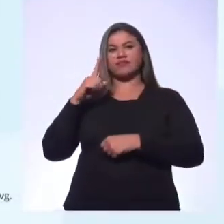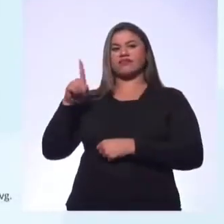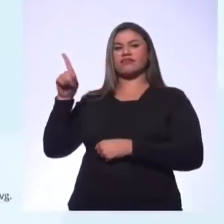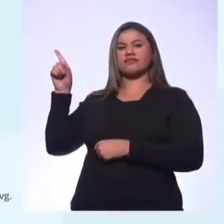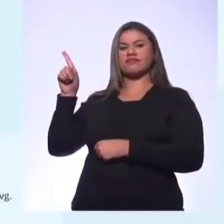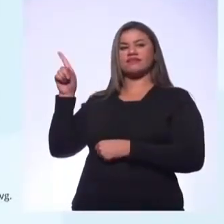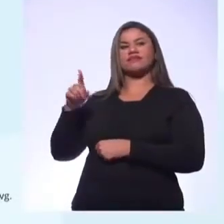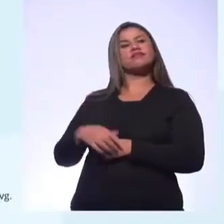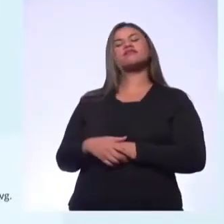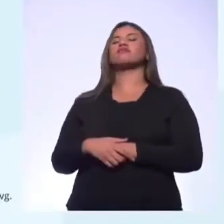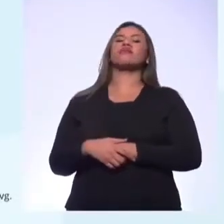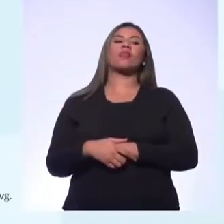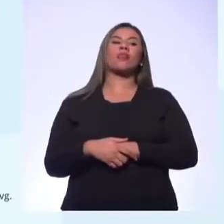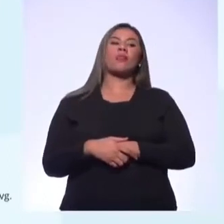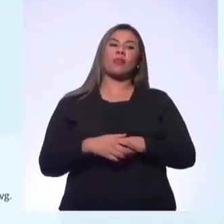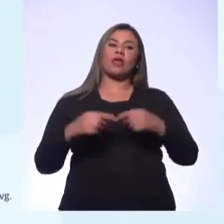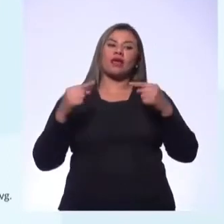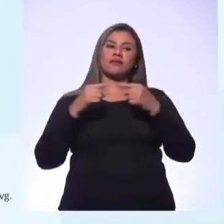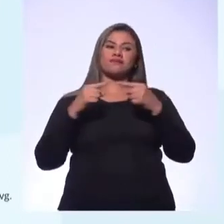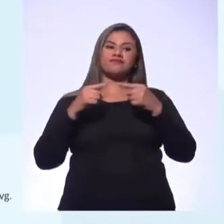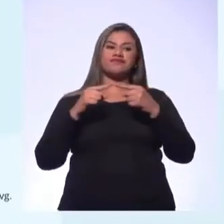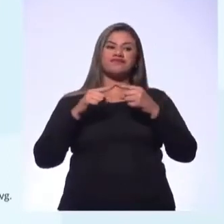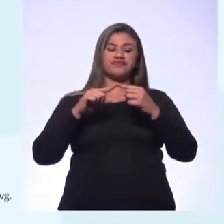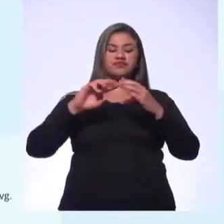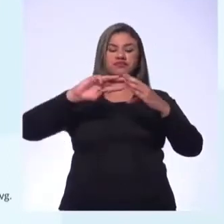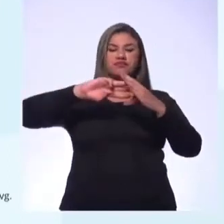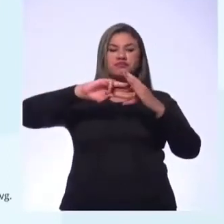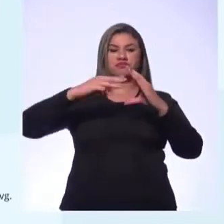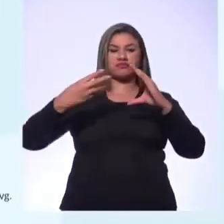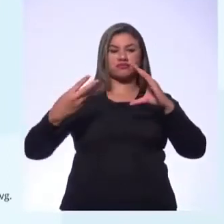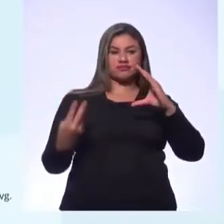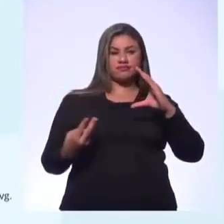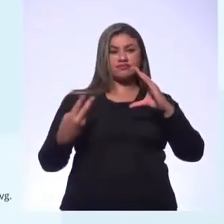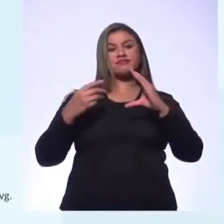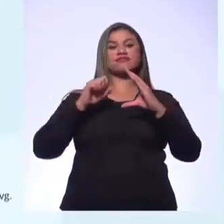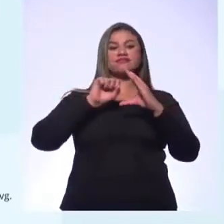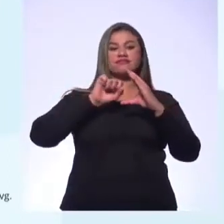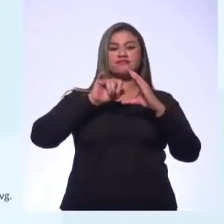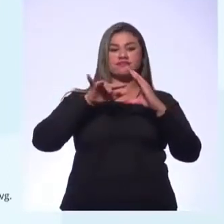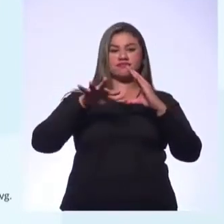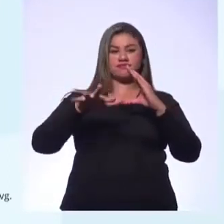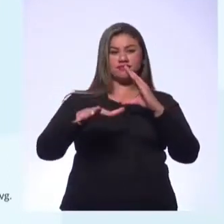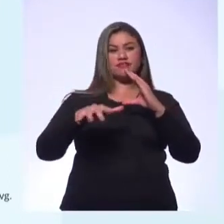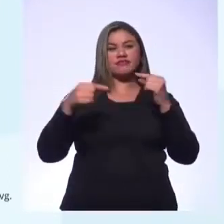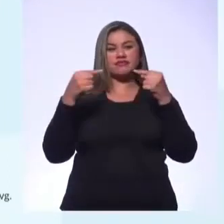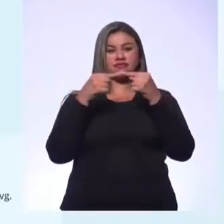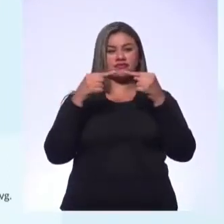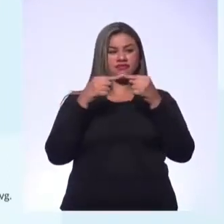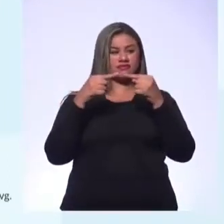Ela então vai ser uma célula procarionte, que é aquela célula que não vai